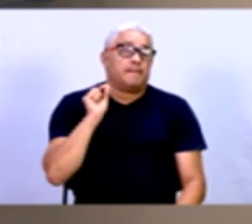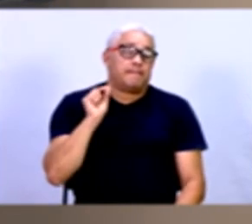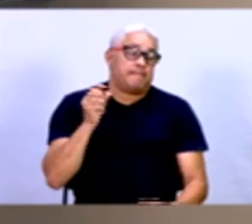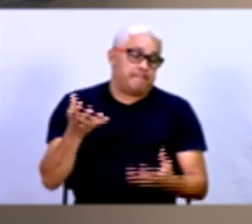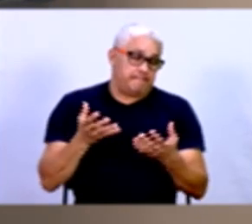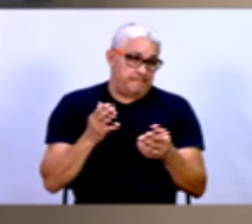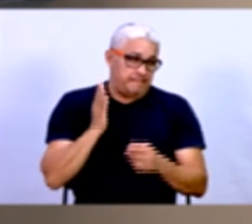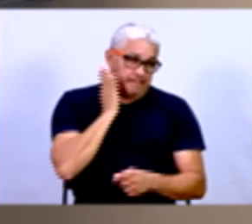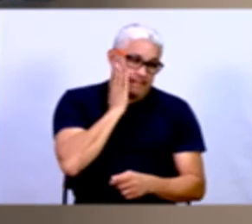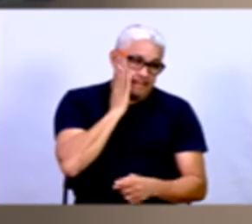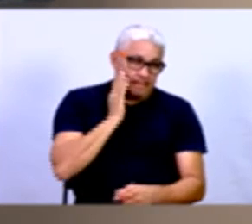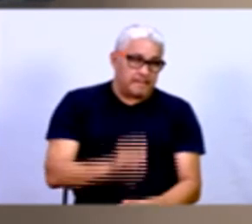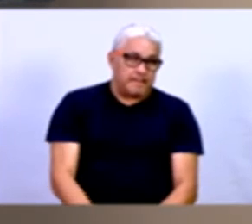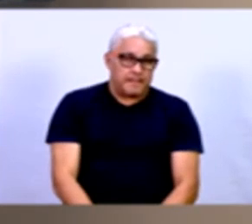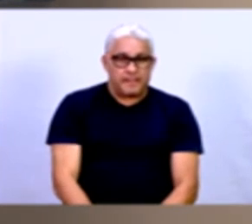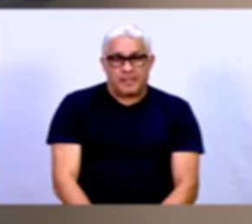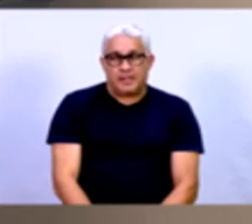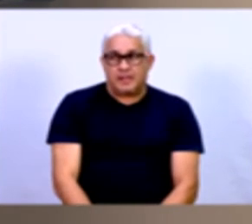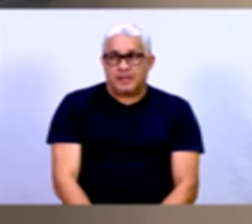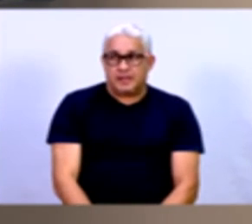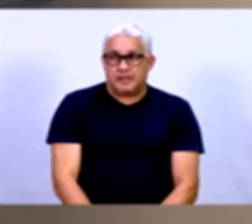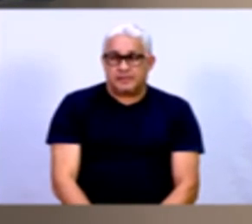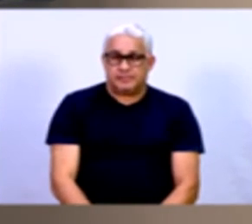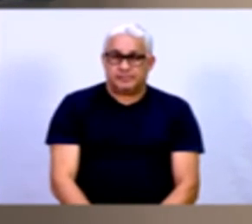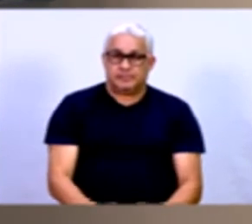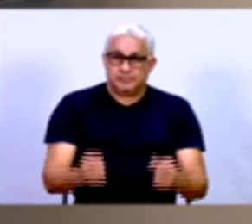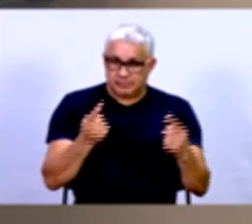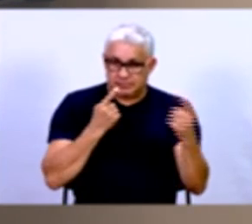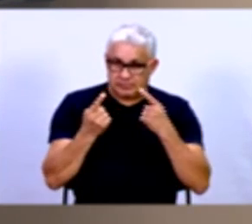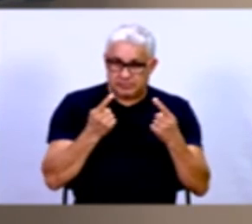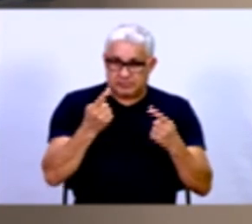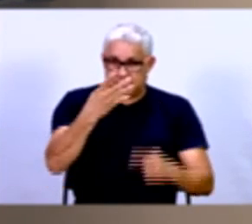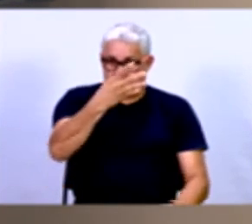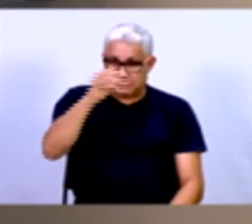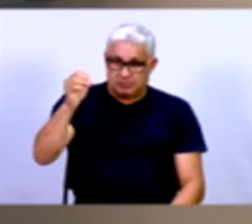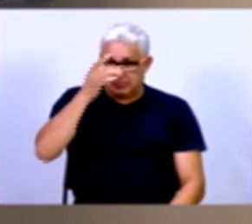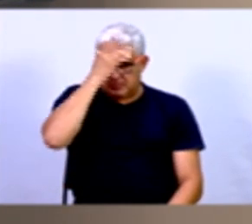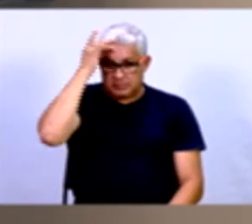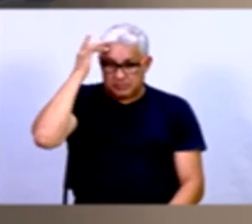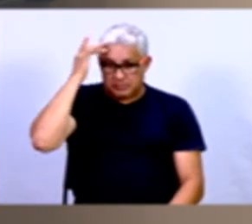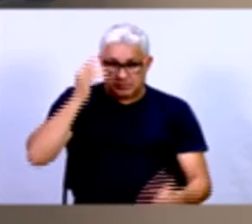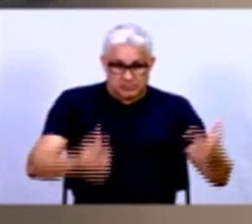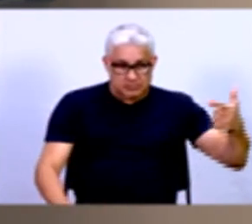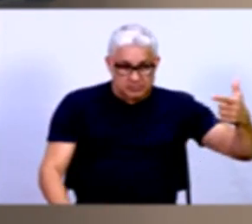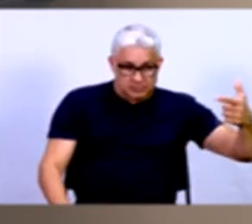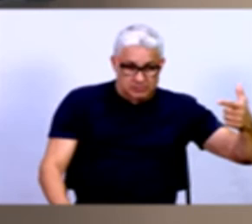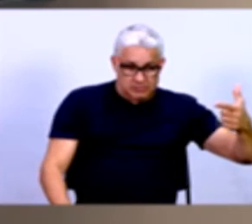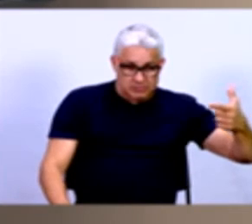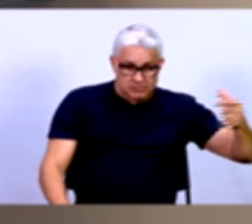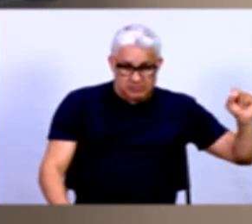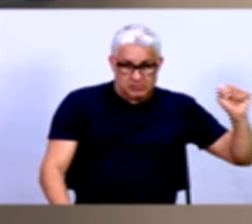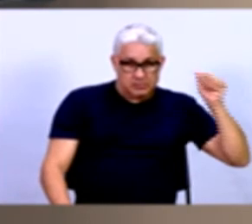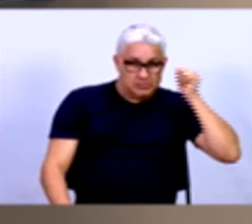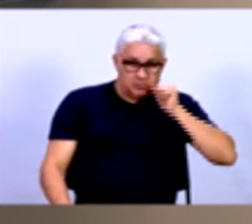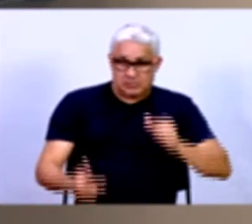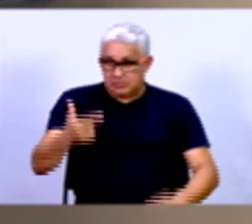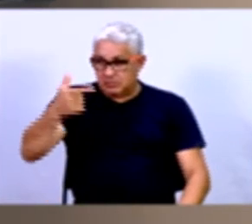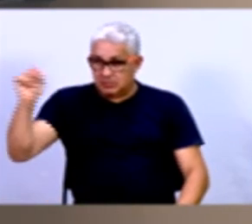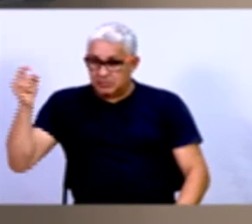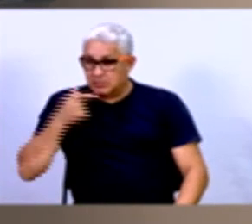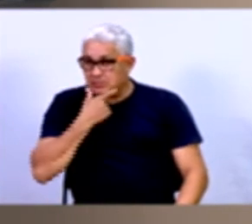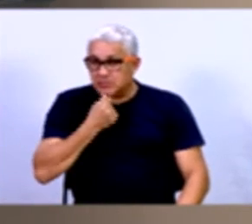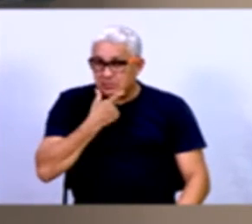saber? Ó, foram entrevistados 400 pessoas, 200 mulheres e 200 homens, né? Onde os